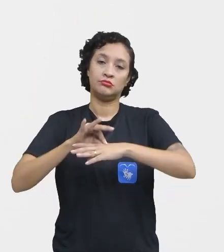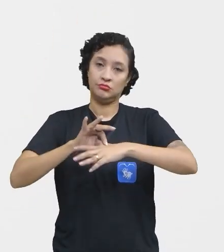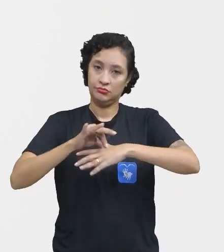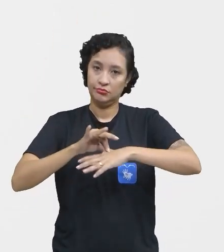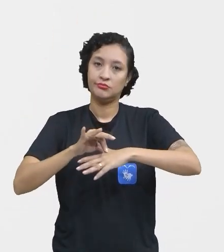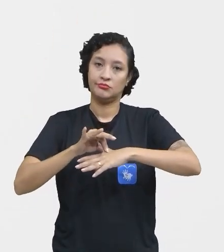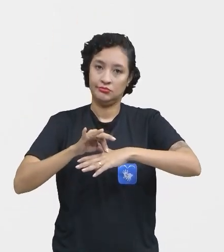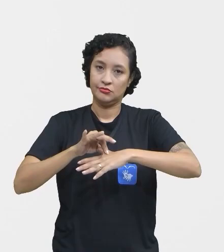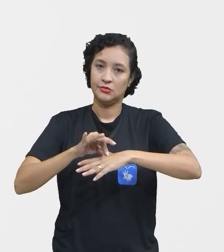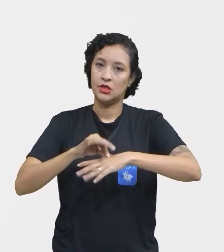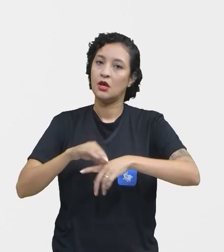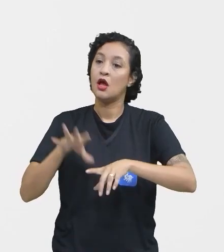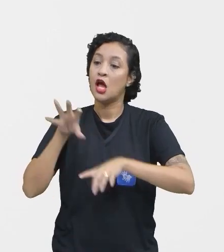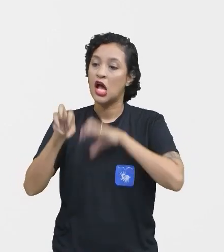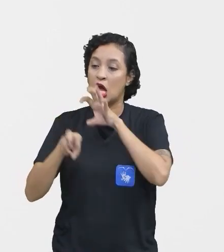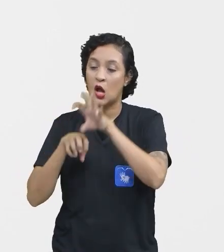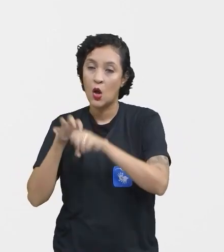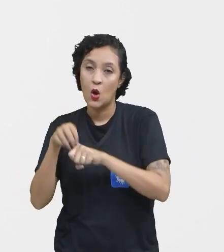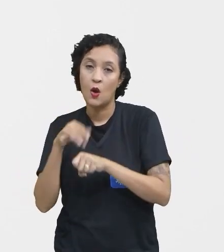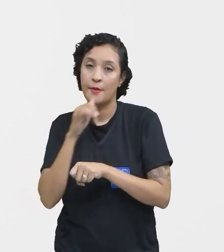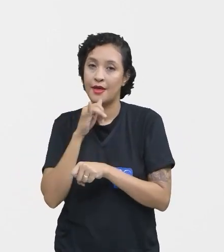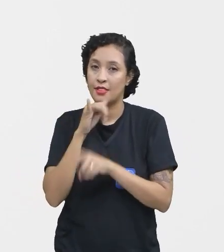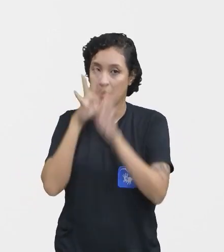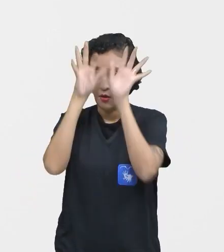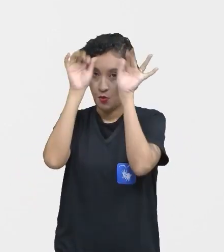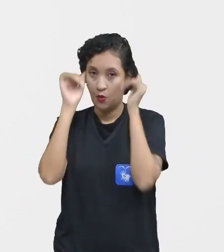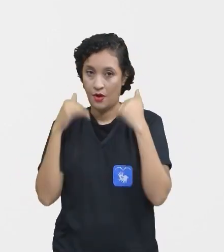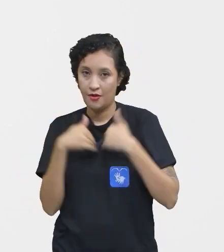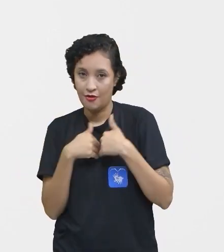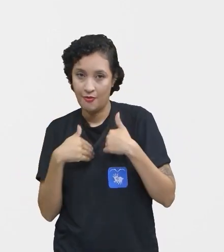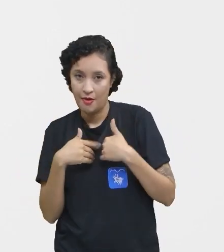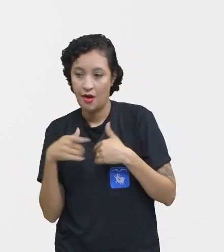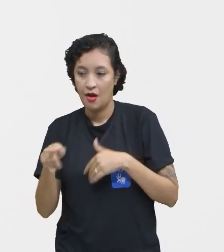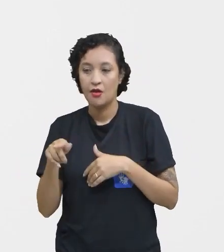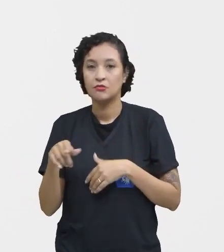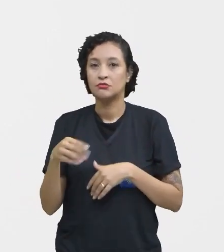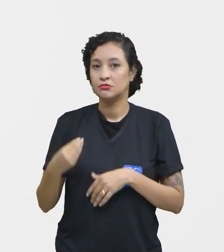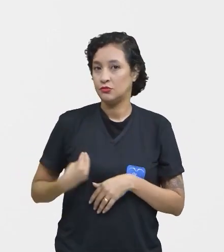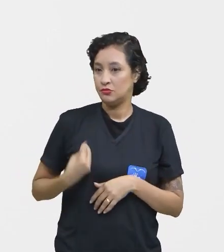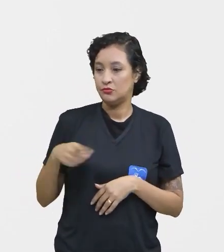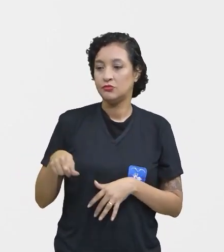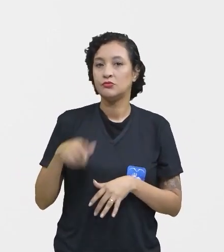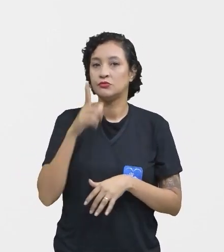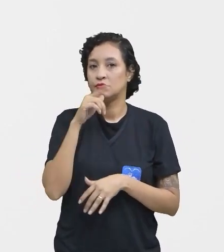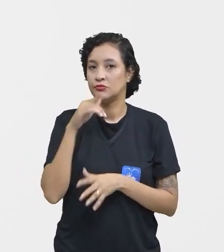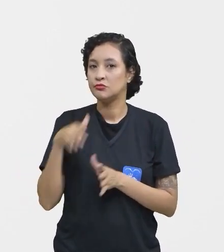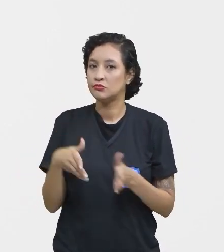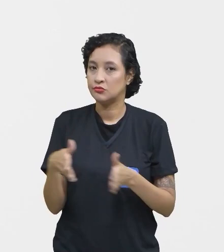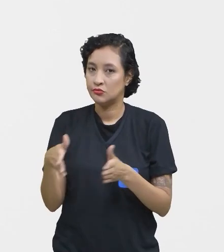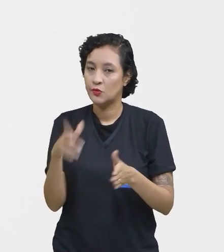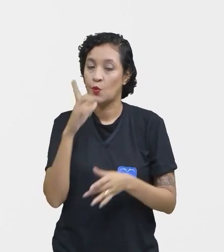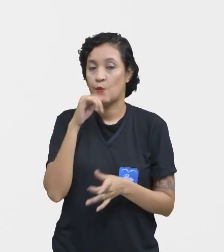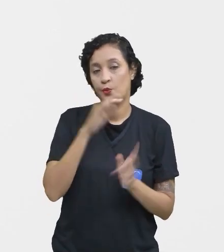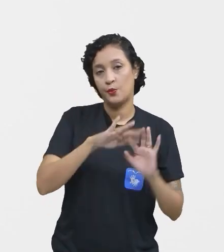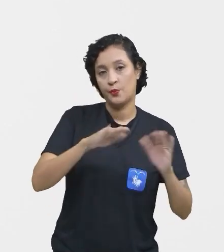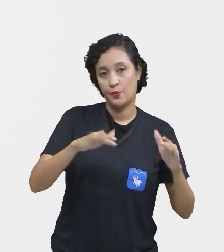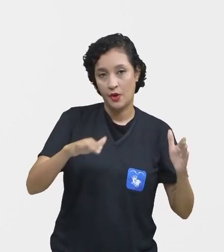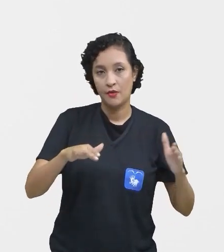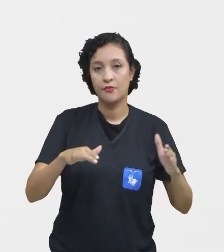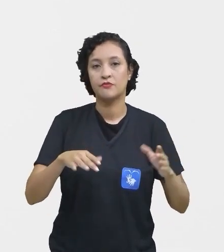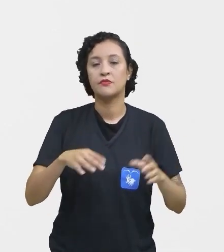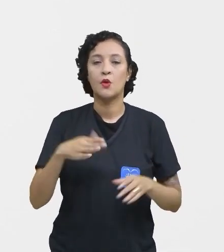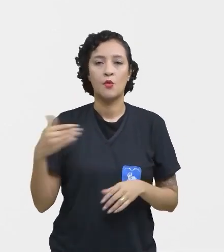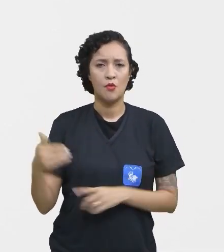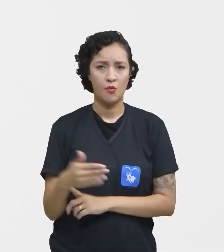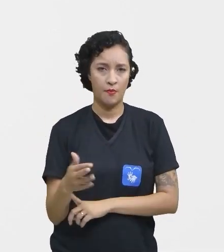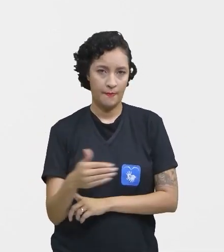outros animais, como moluscos, crustáceos e outros peixes menores. Então, a alimentação do peixe ela é variada, ela